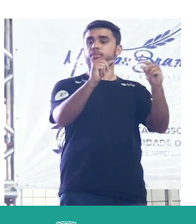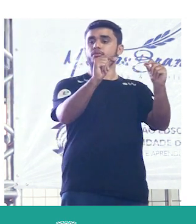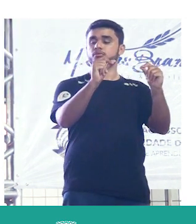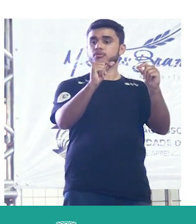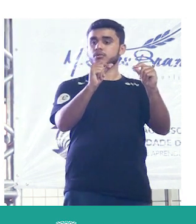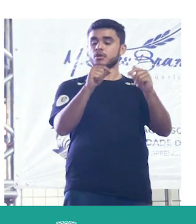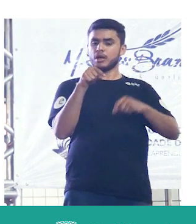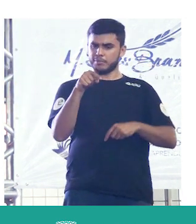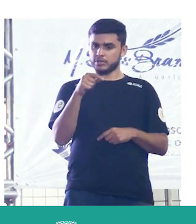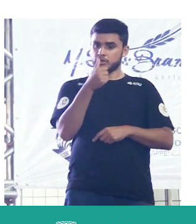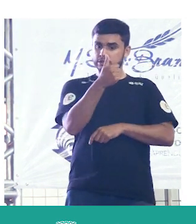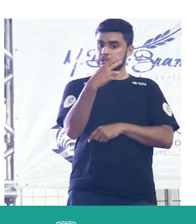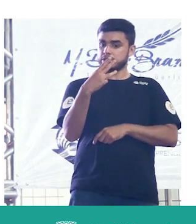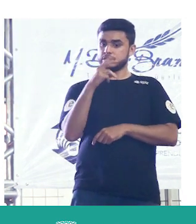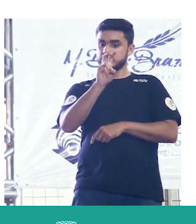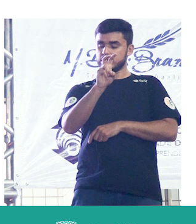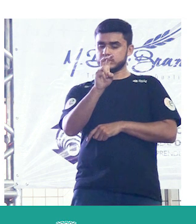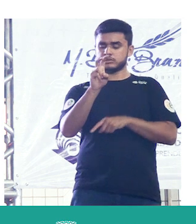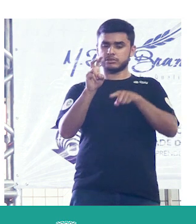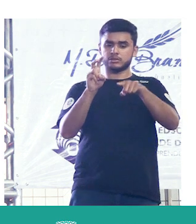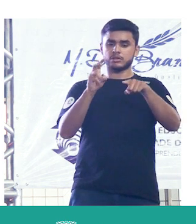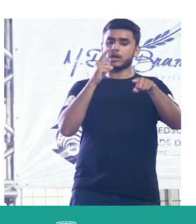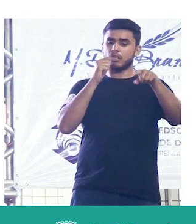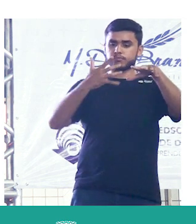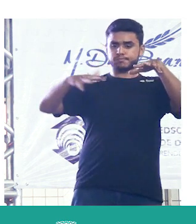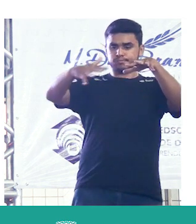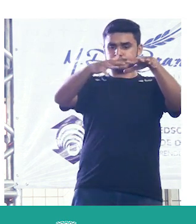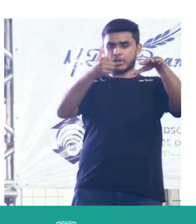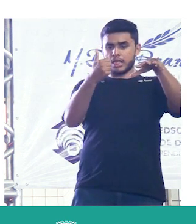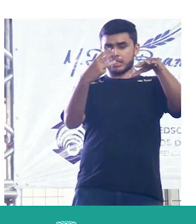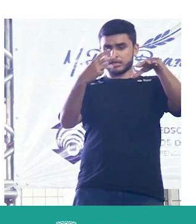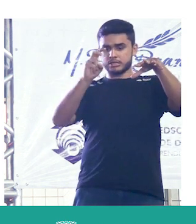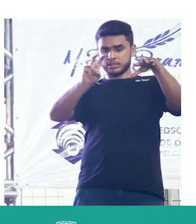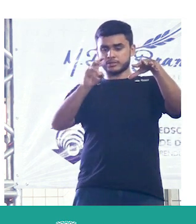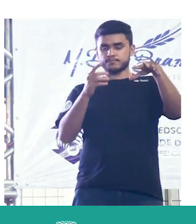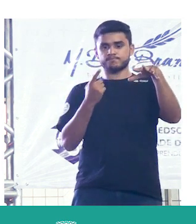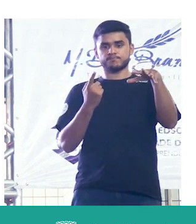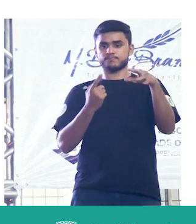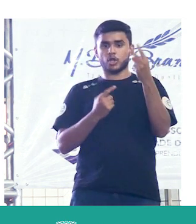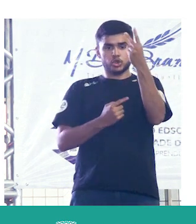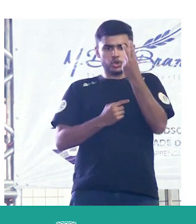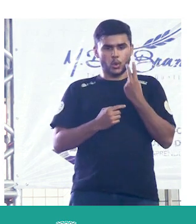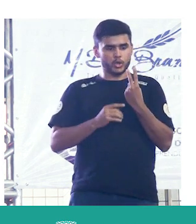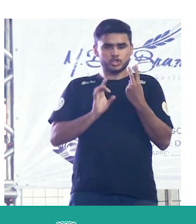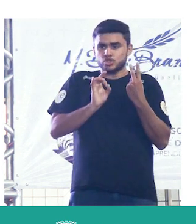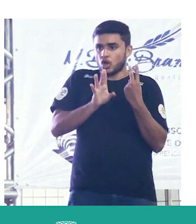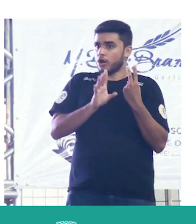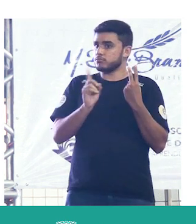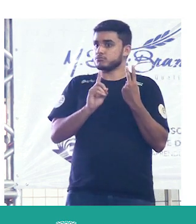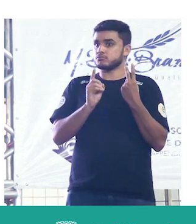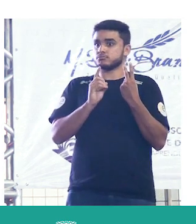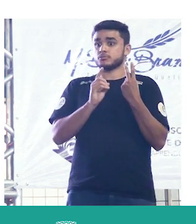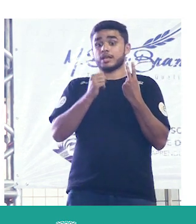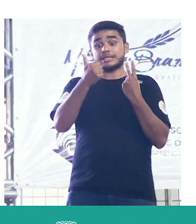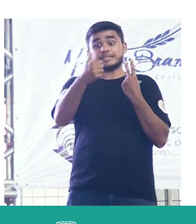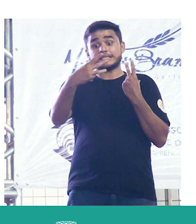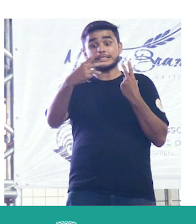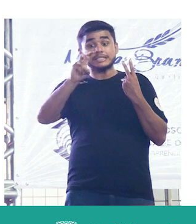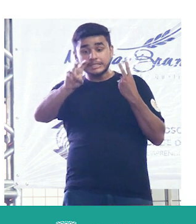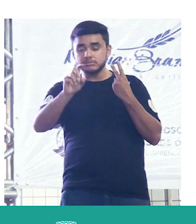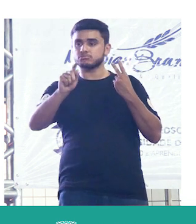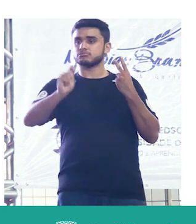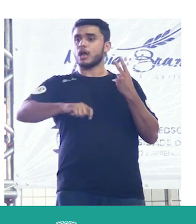de partículas. Porém, a quantidade de partículas que você quer eliminar não são só 2 gramas, são